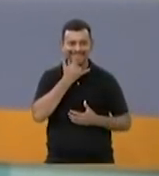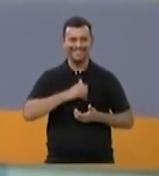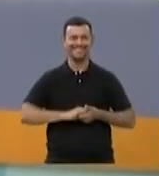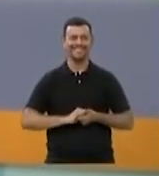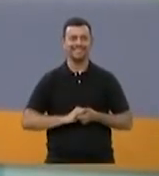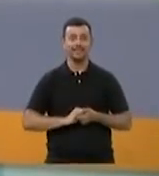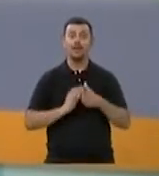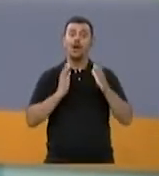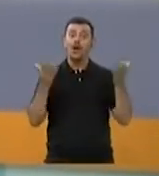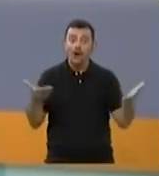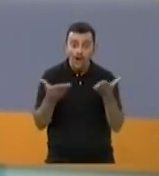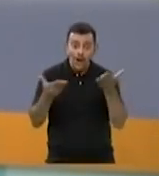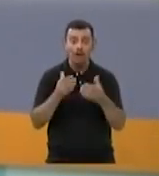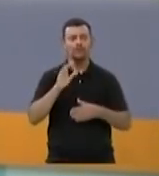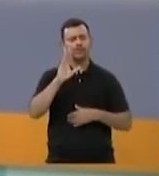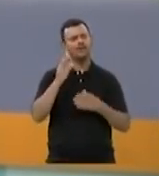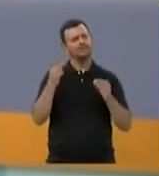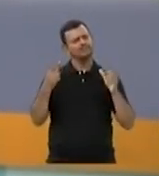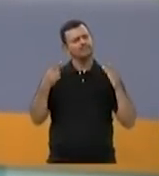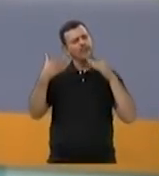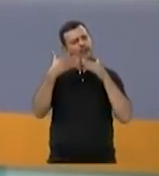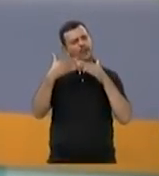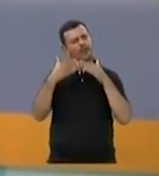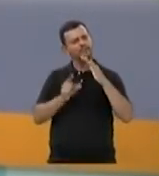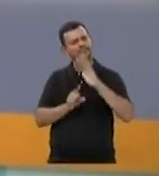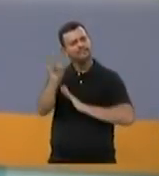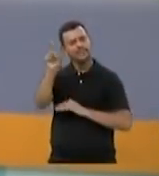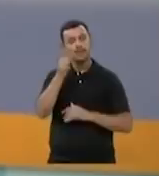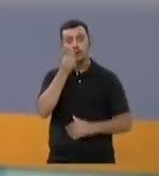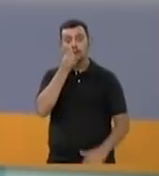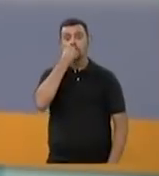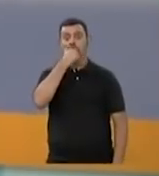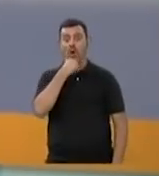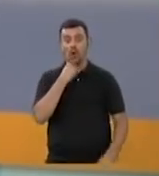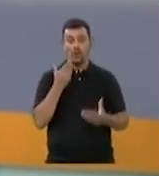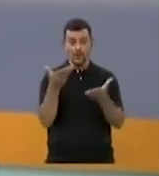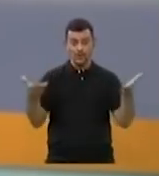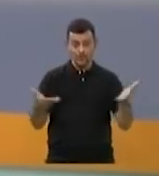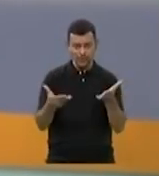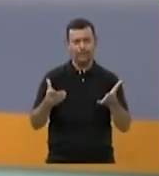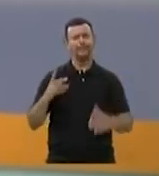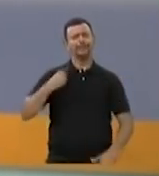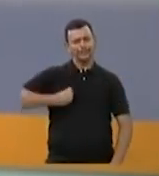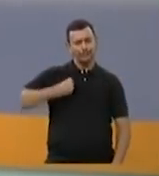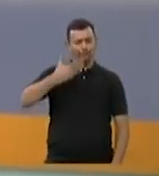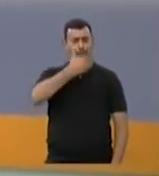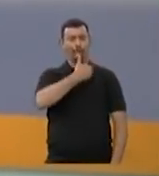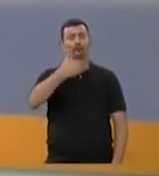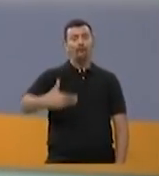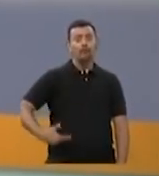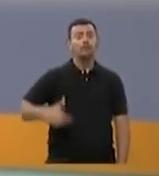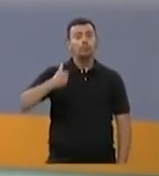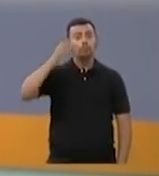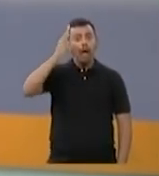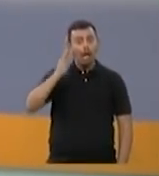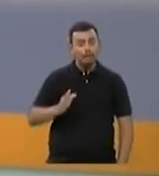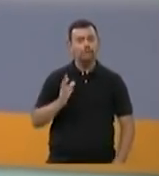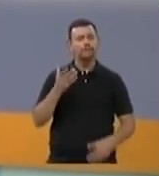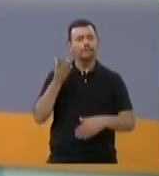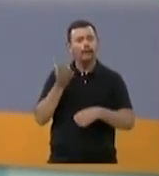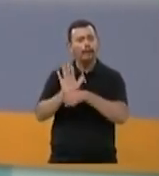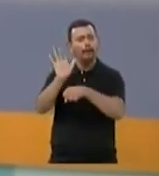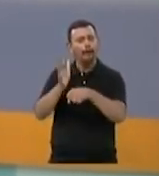apropriada os últimos governos no brasil beneficiaram os bancos e os banqueiros em